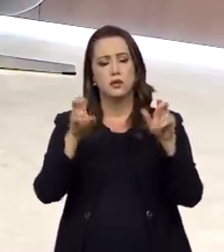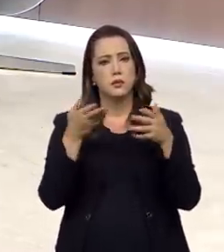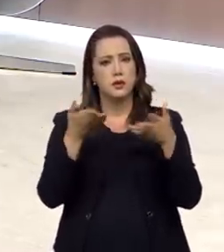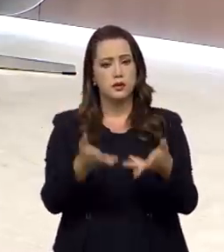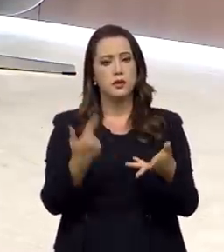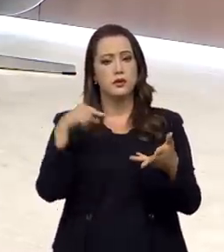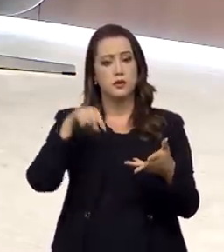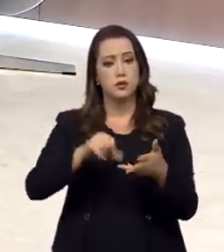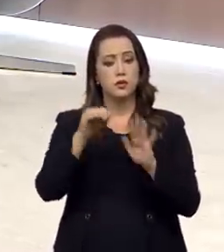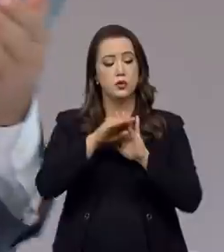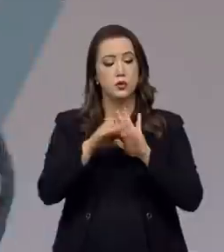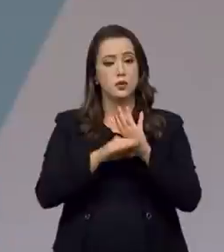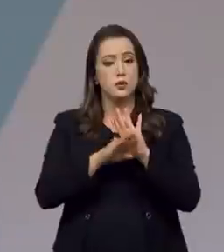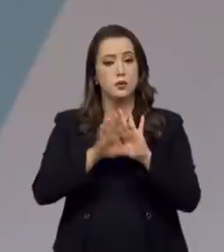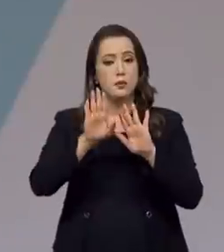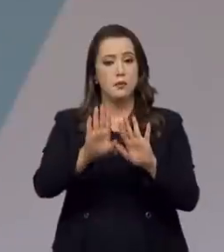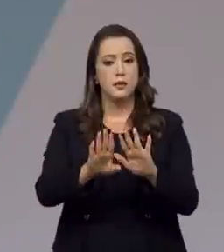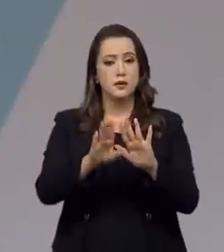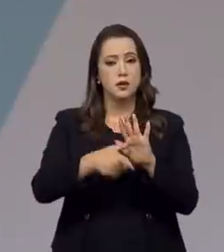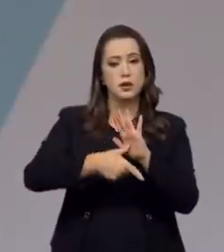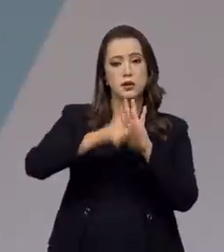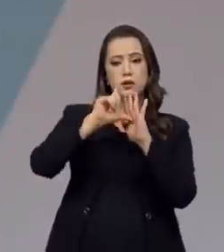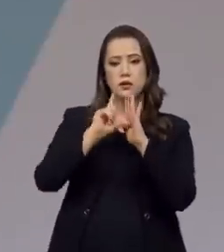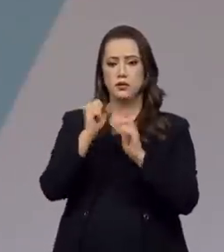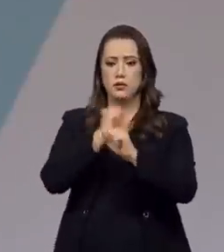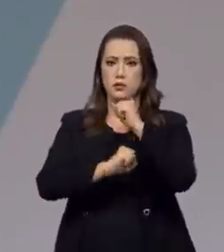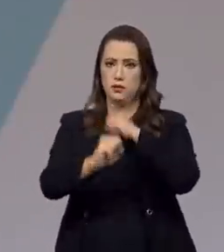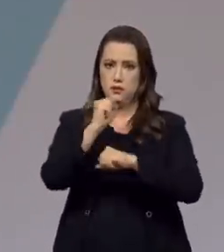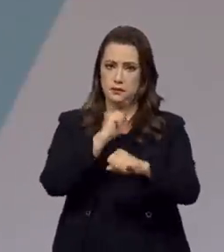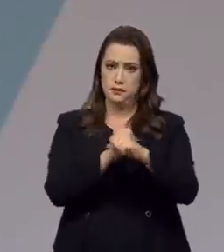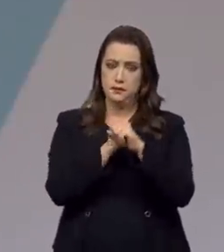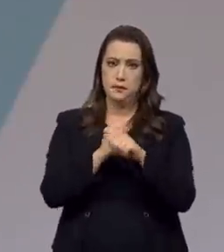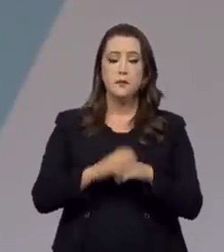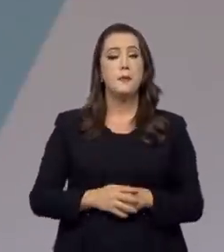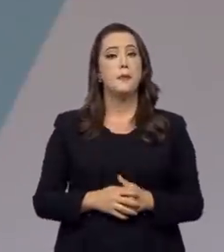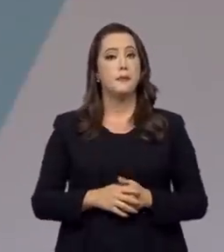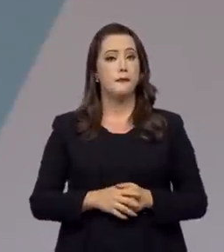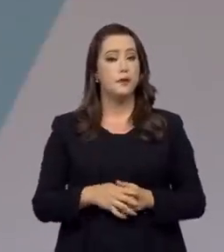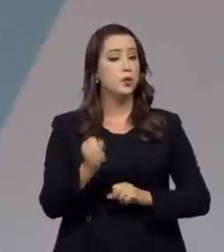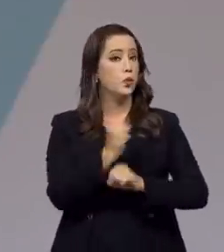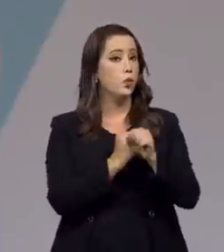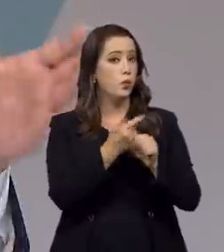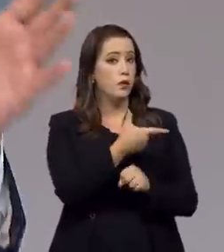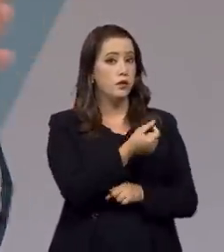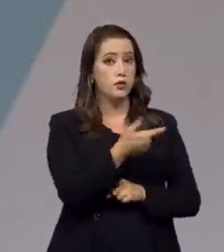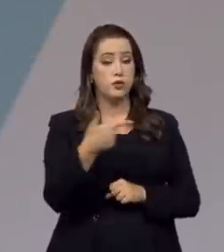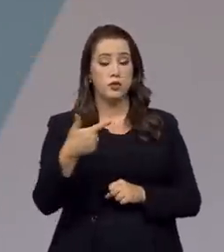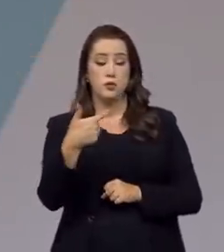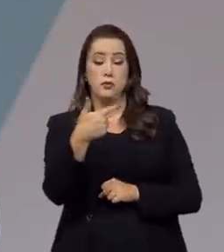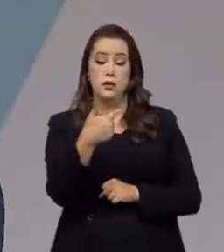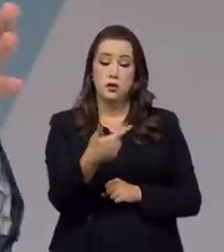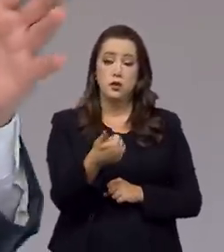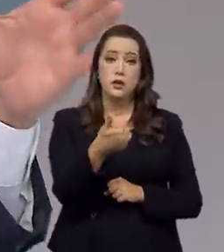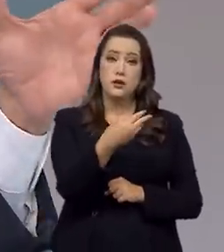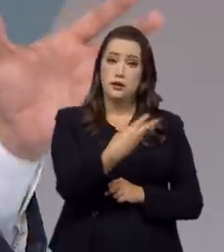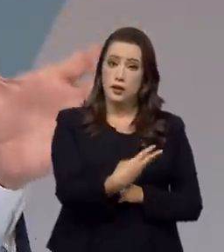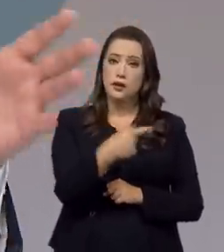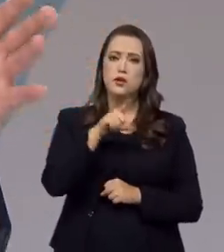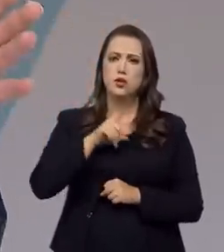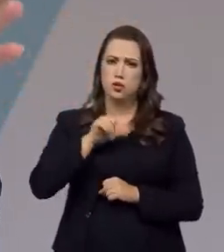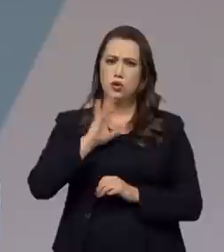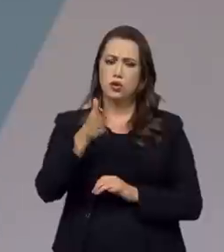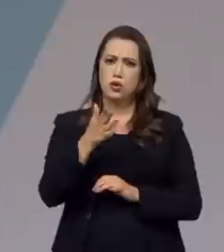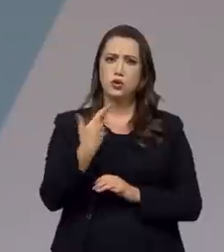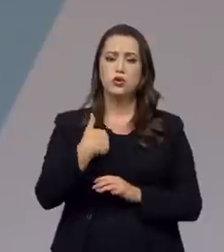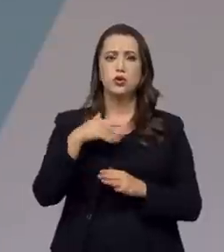pouquinho sobre ele aqui no nosso programa mas eu queria voltar alguns anos atrás em 2013 já existia o mercado